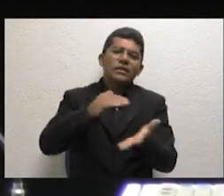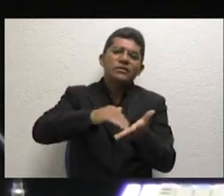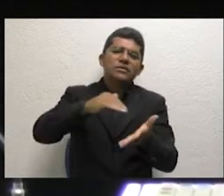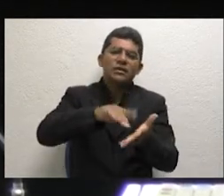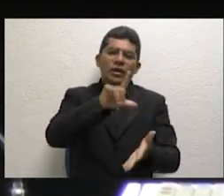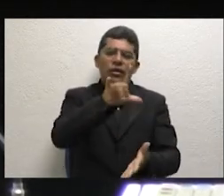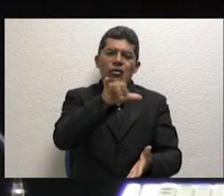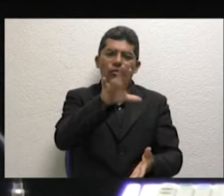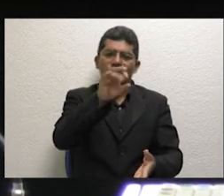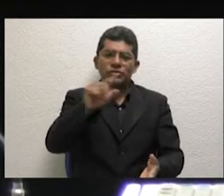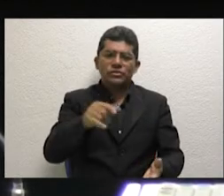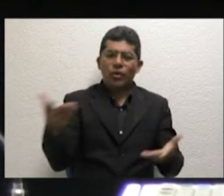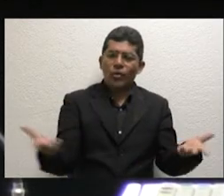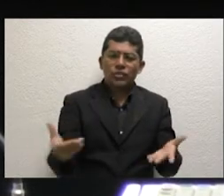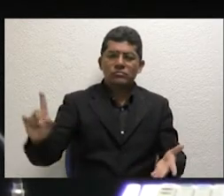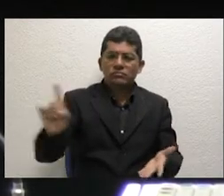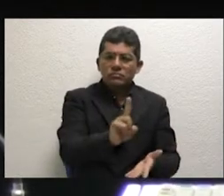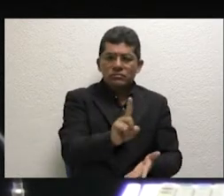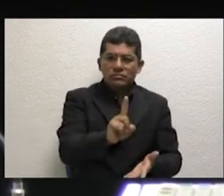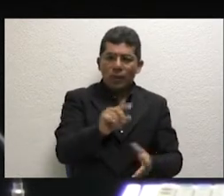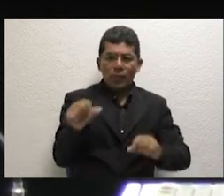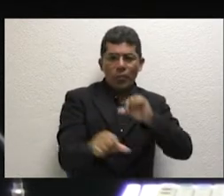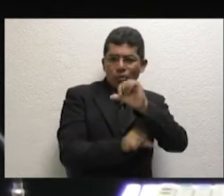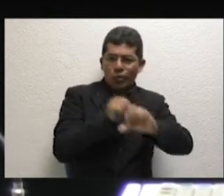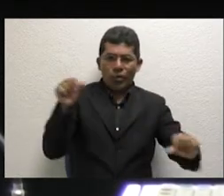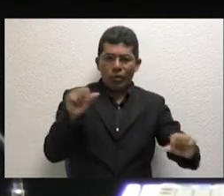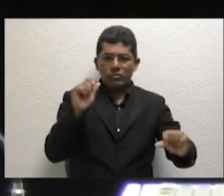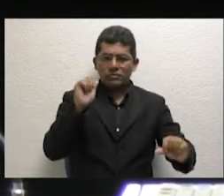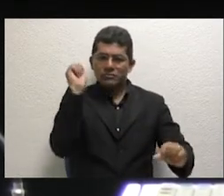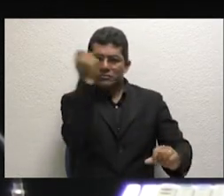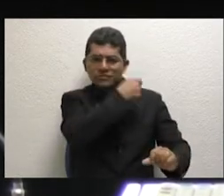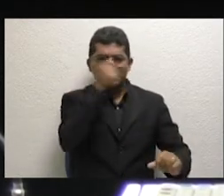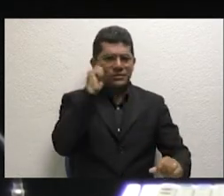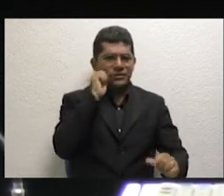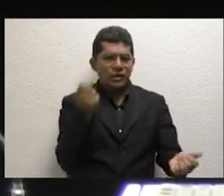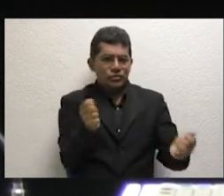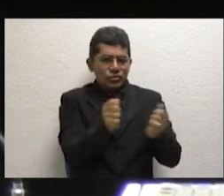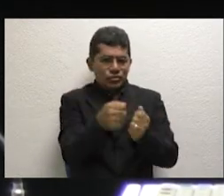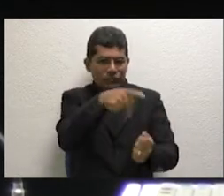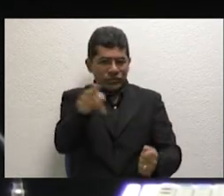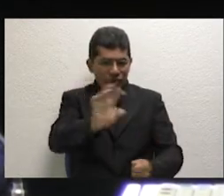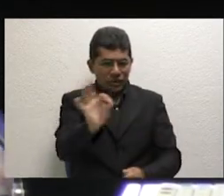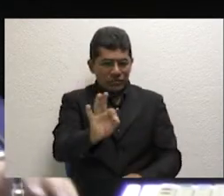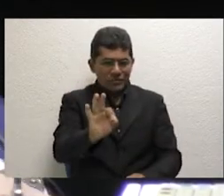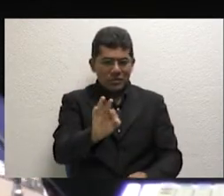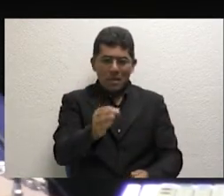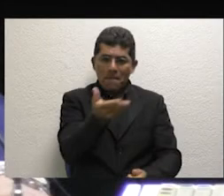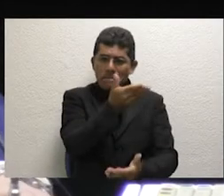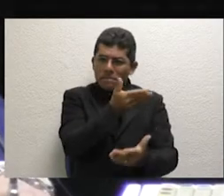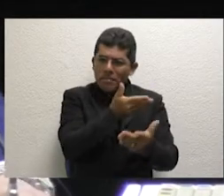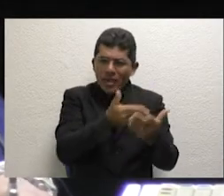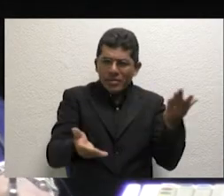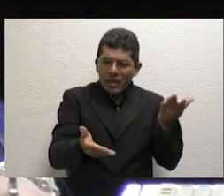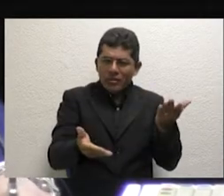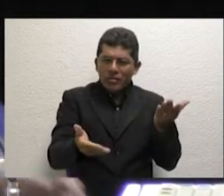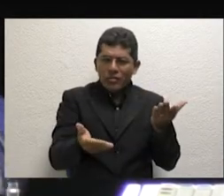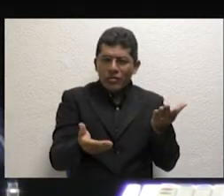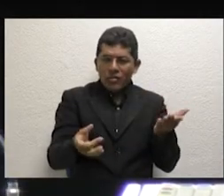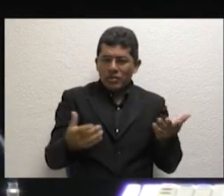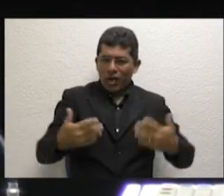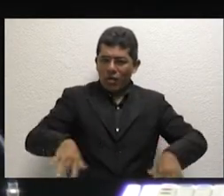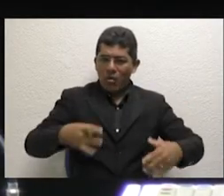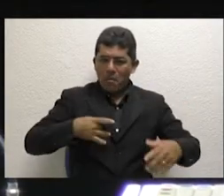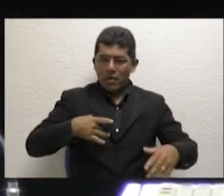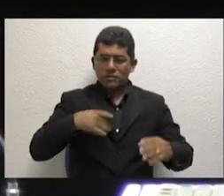Luiz Castro hoje mudou de lado não está mais do lado dos professores não tem perdeu a capacidade de dialogar de